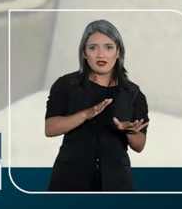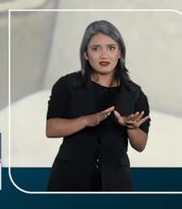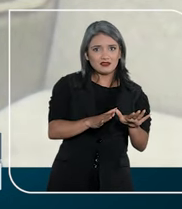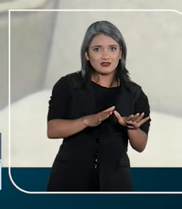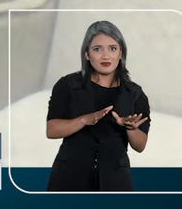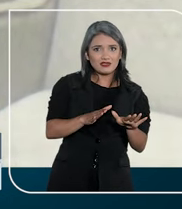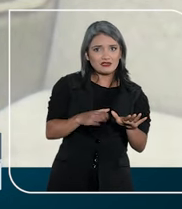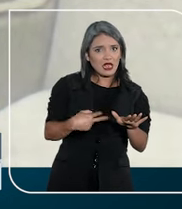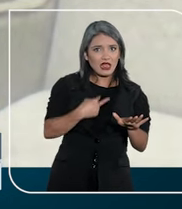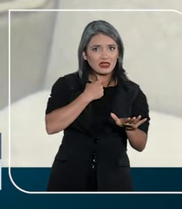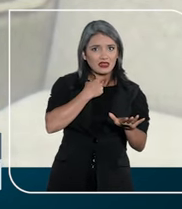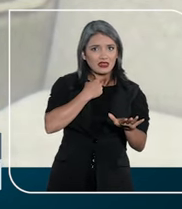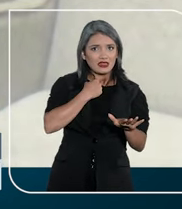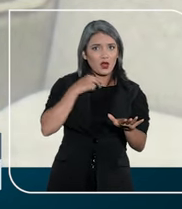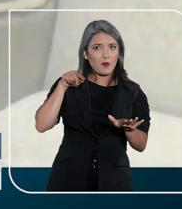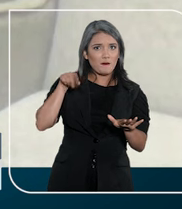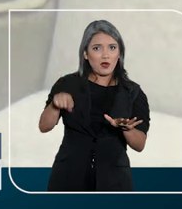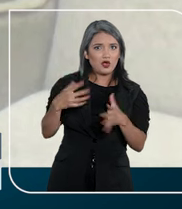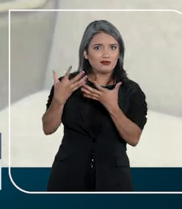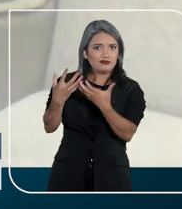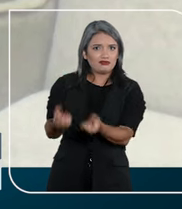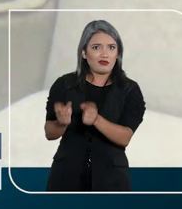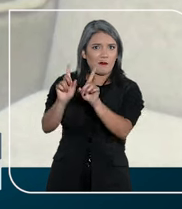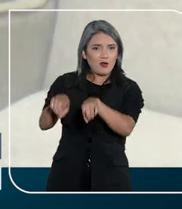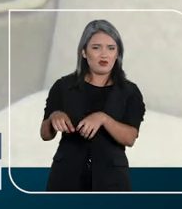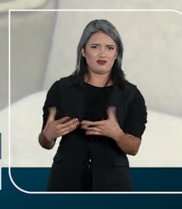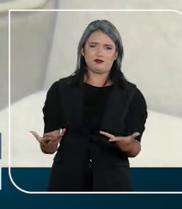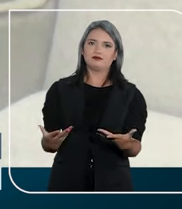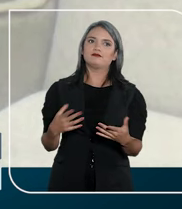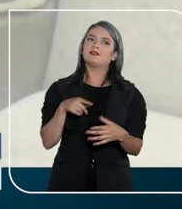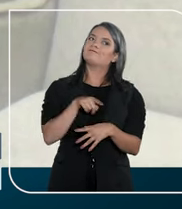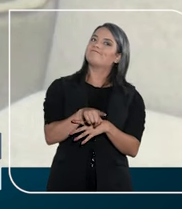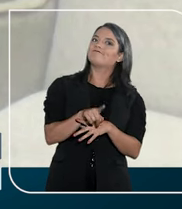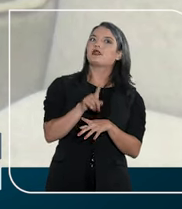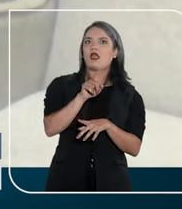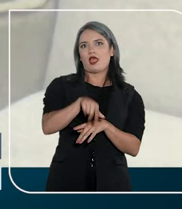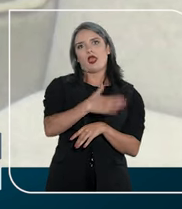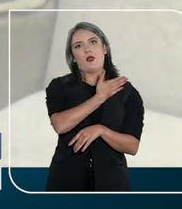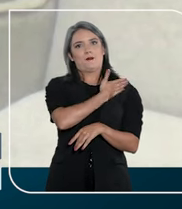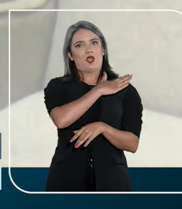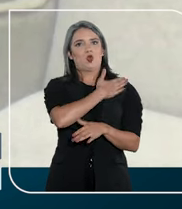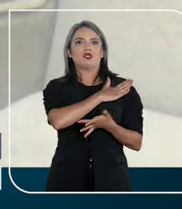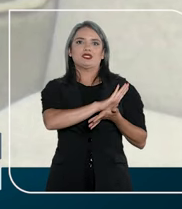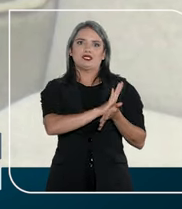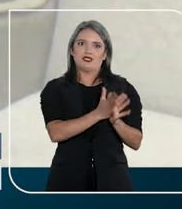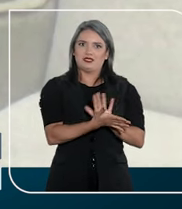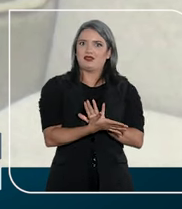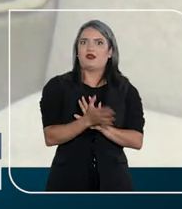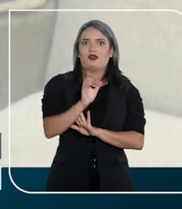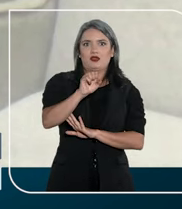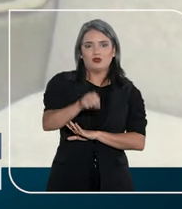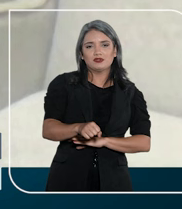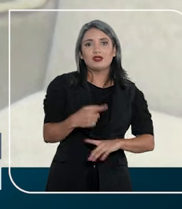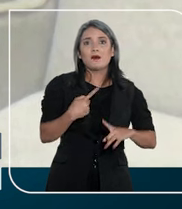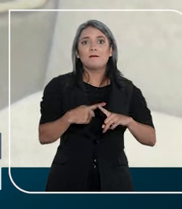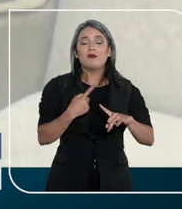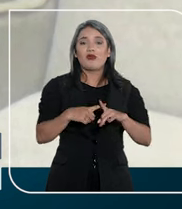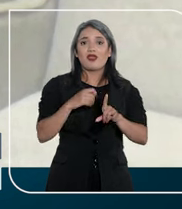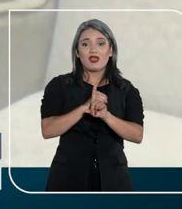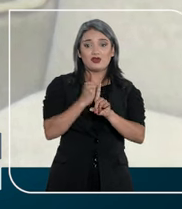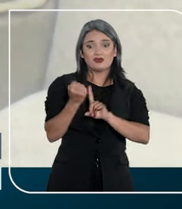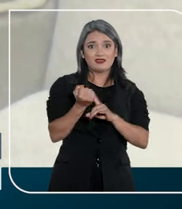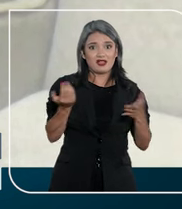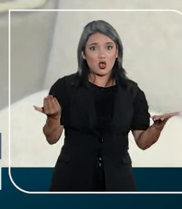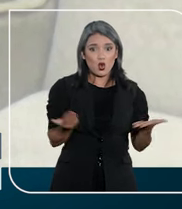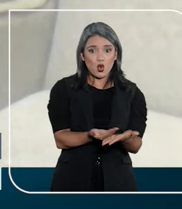recomendadas nessa investigação social, né? Isso aí realmente é algo bastante discriminatório, inclusive, né? Porque a gente vive em uma sociedade de pessoas